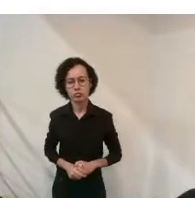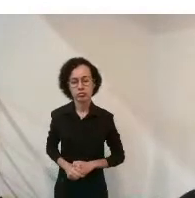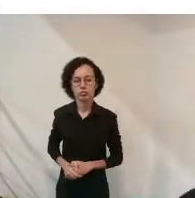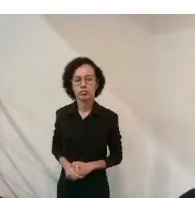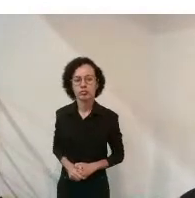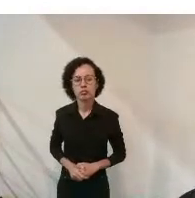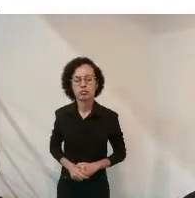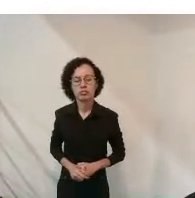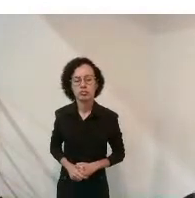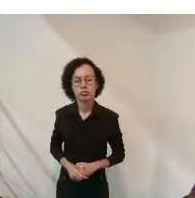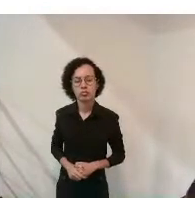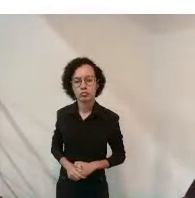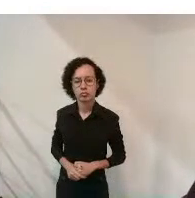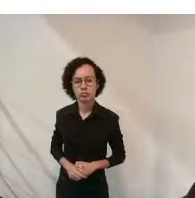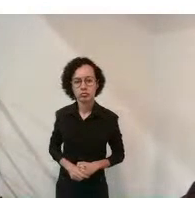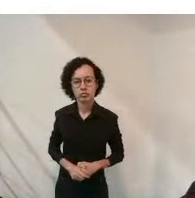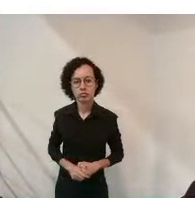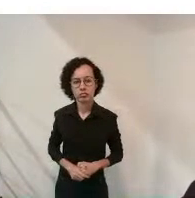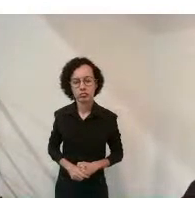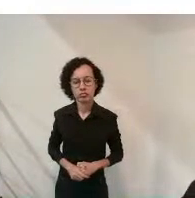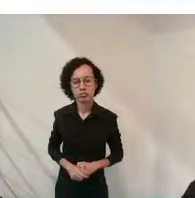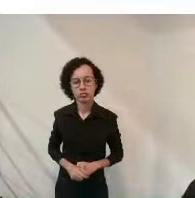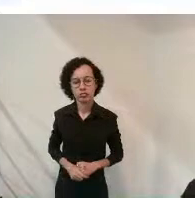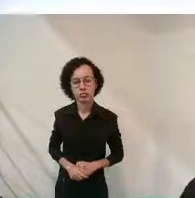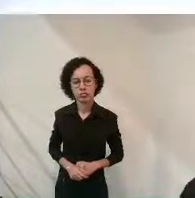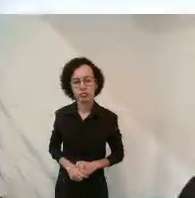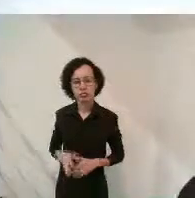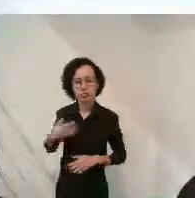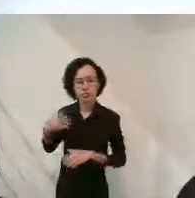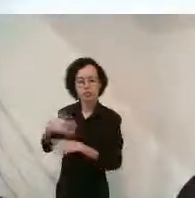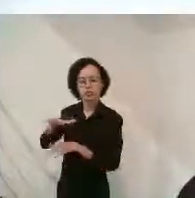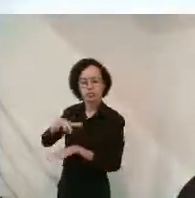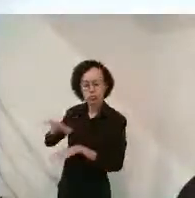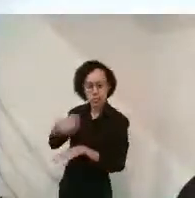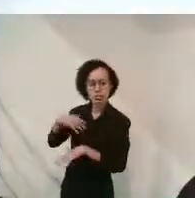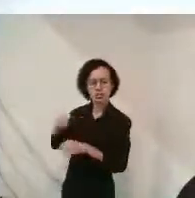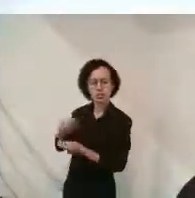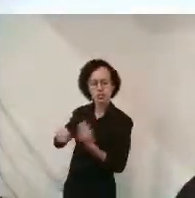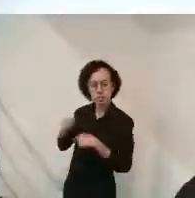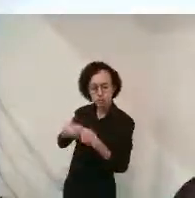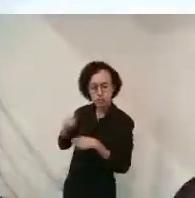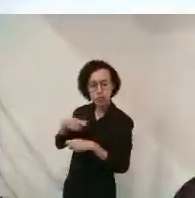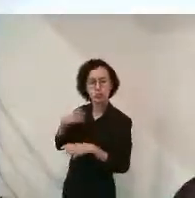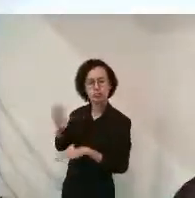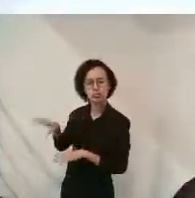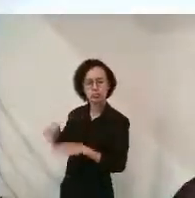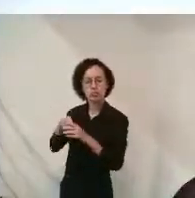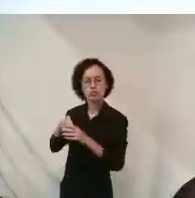a situação de setores econômicos que inserem no mercado